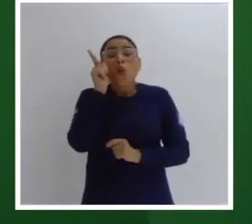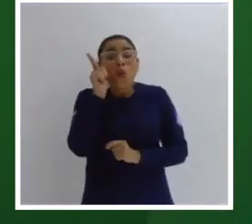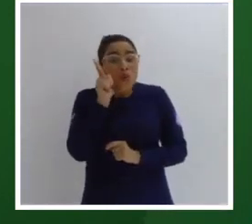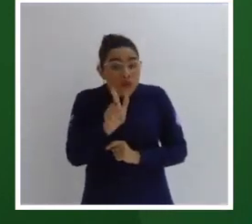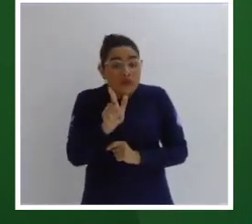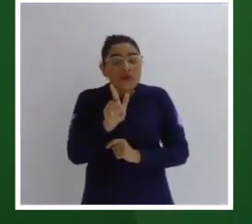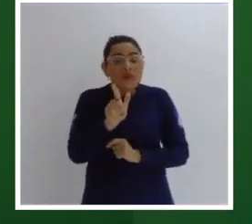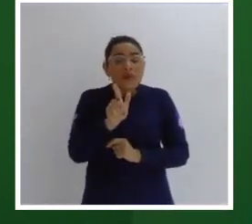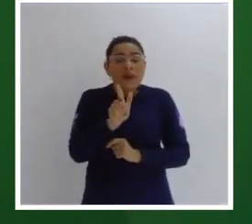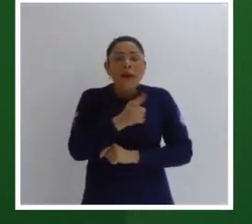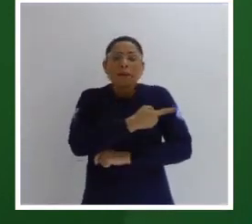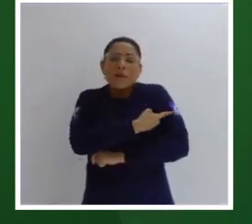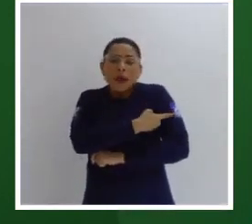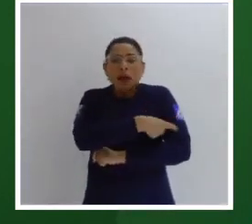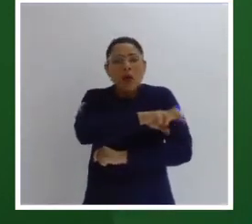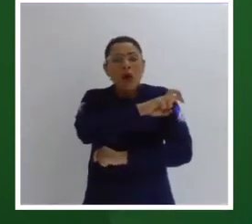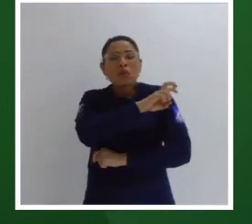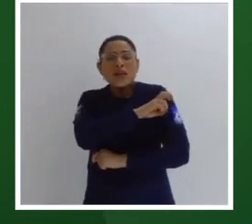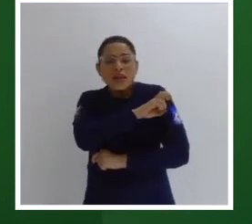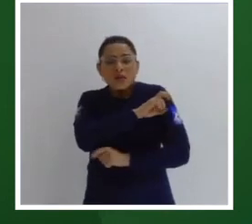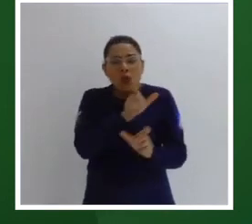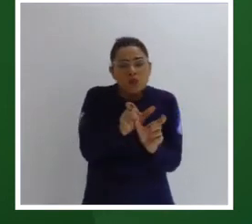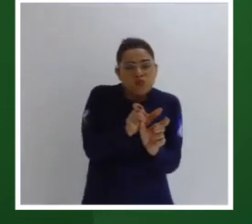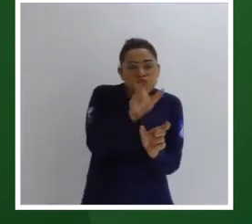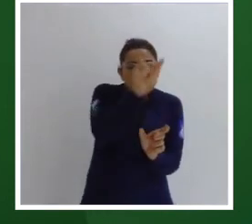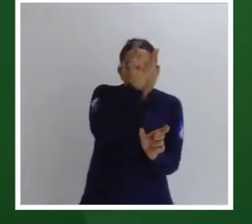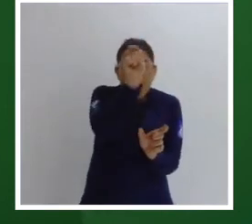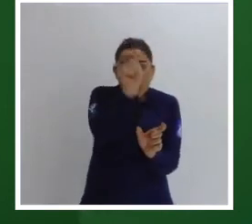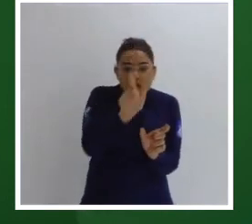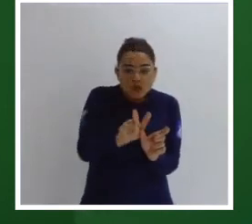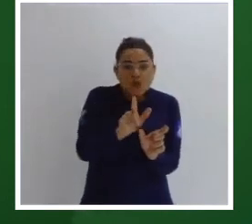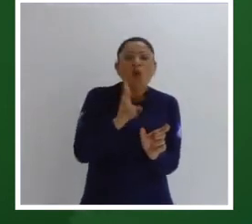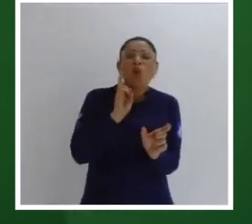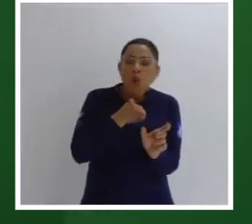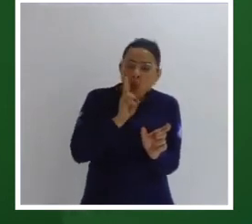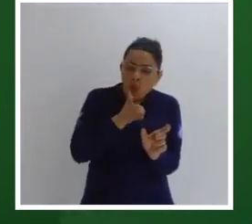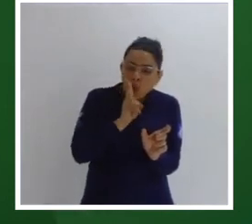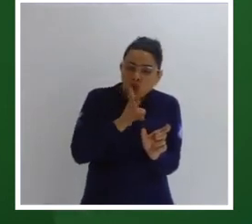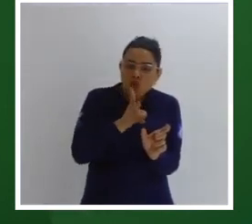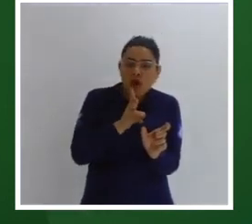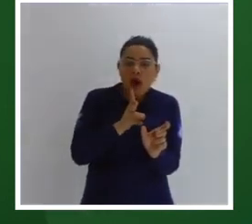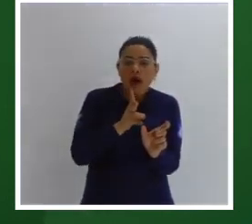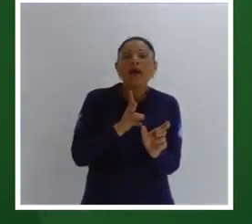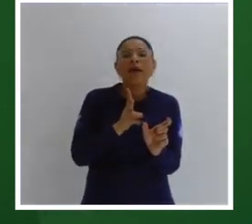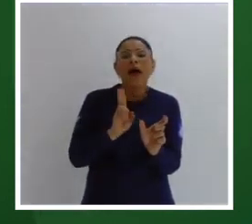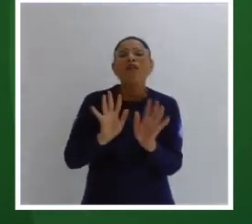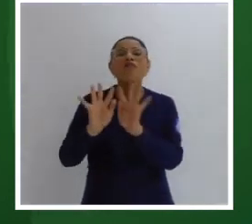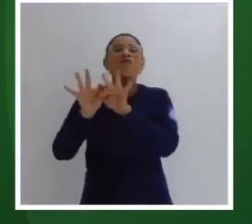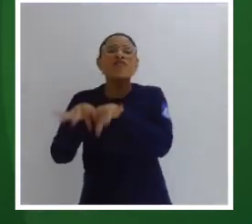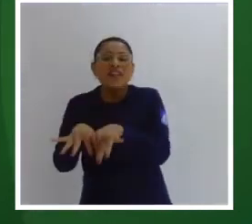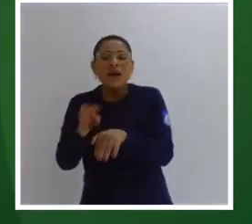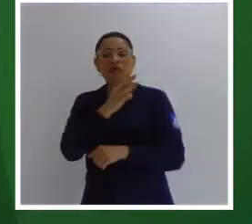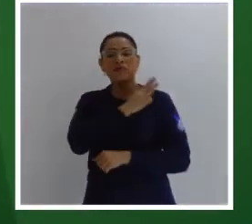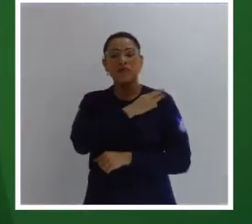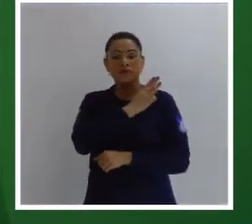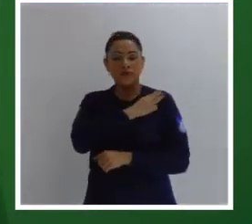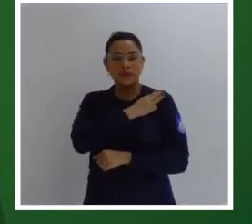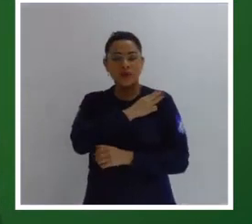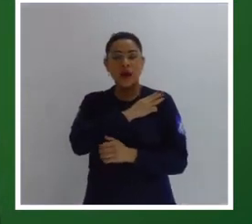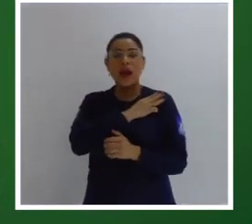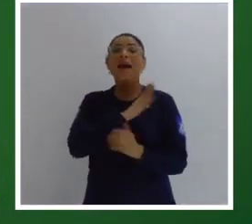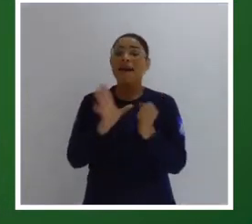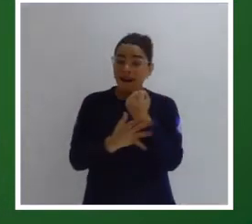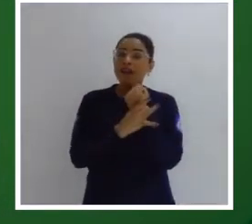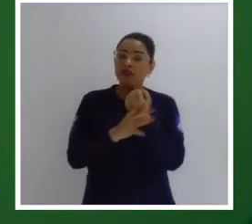nos anos iniciais no seu percurso escolar ou seja ele entra ele consiga sair no ensino médio